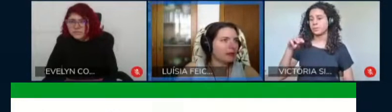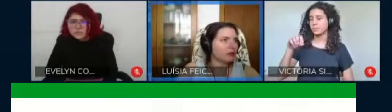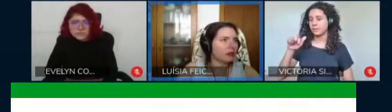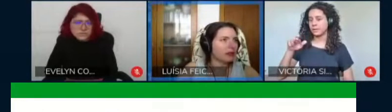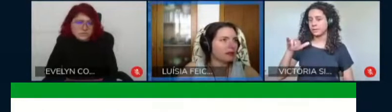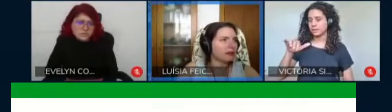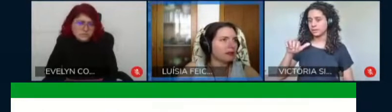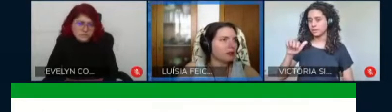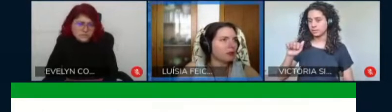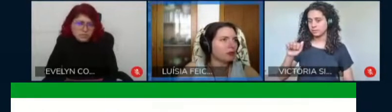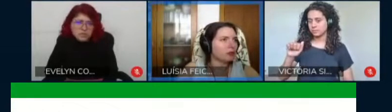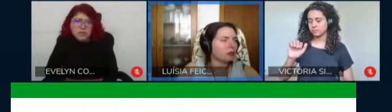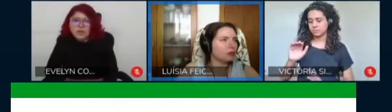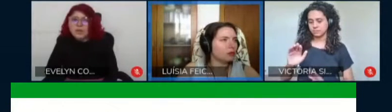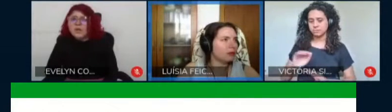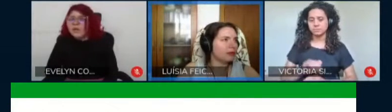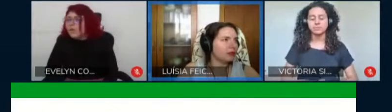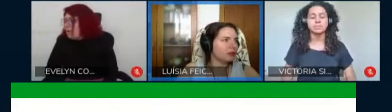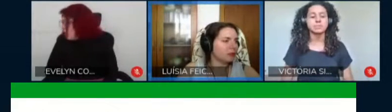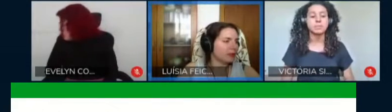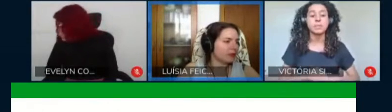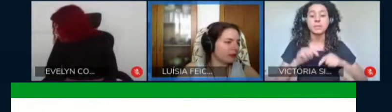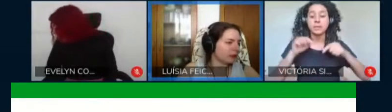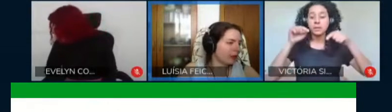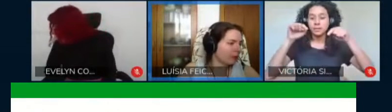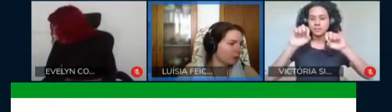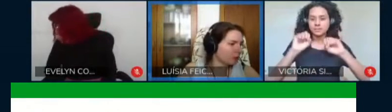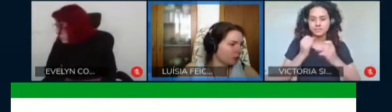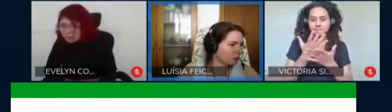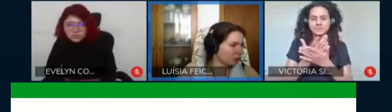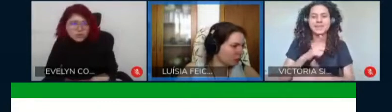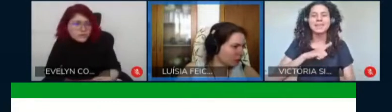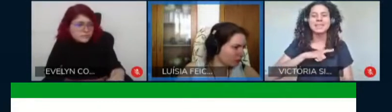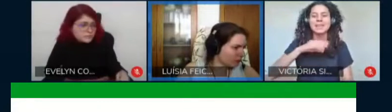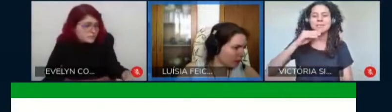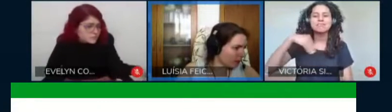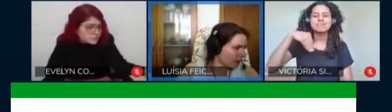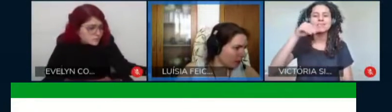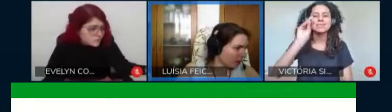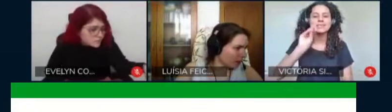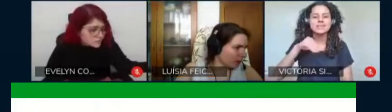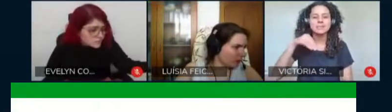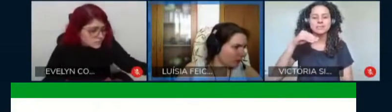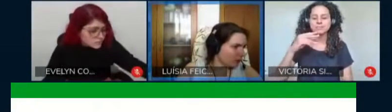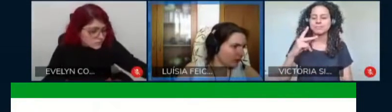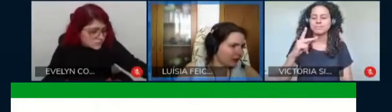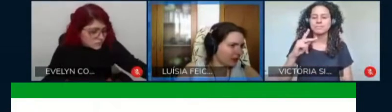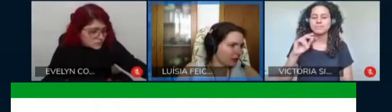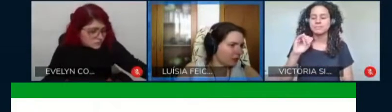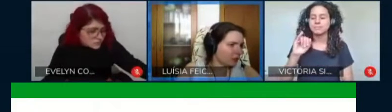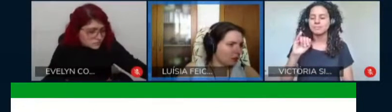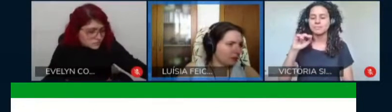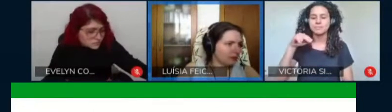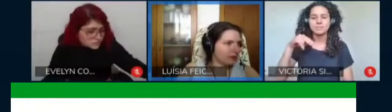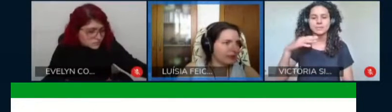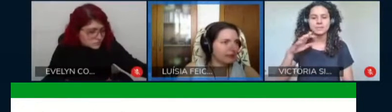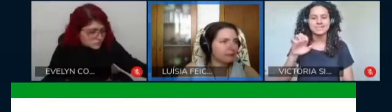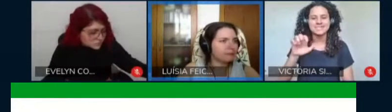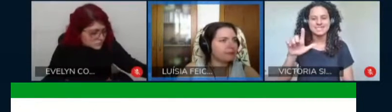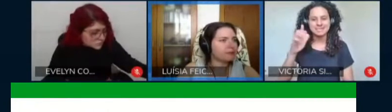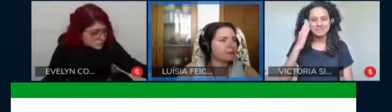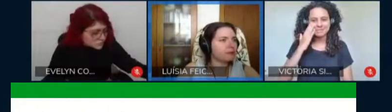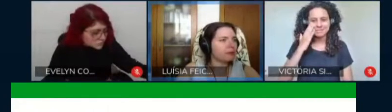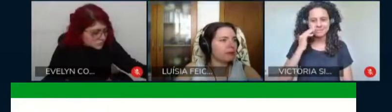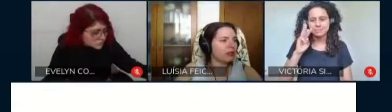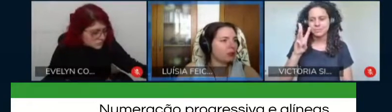E nessas horas, o pincel de formatação é muito útil. Eu vou mostrar um pouco para